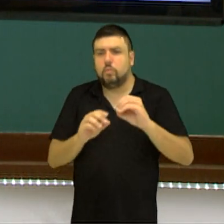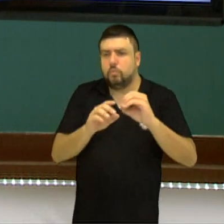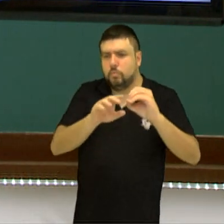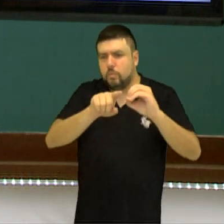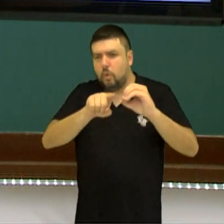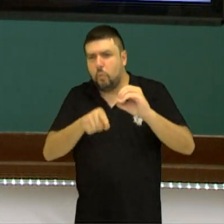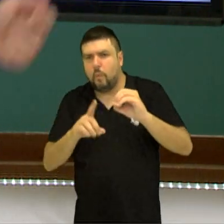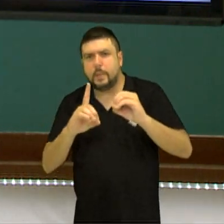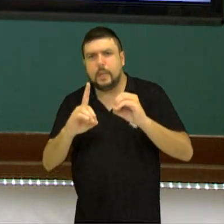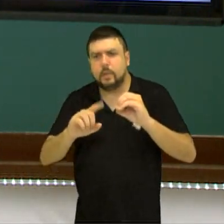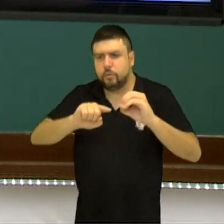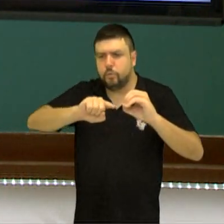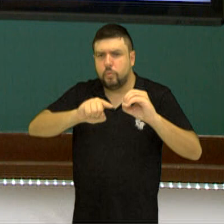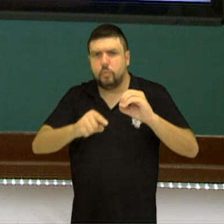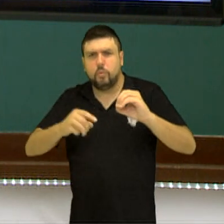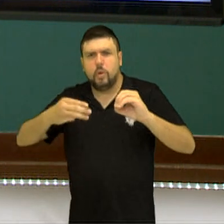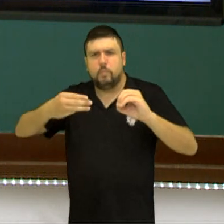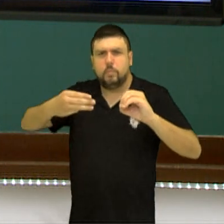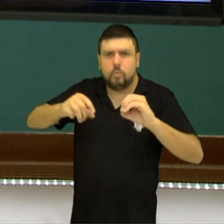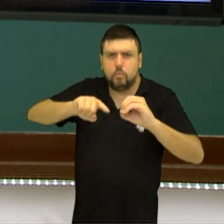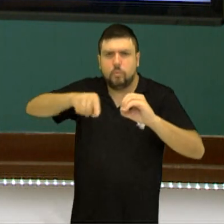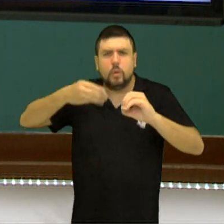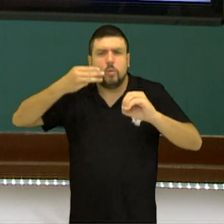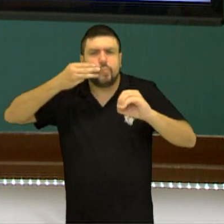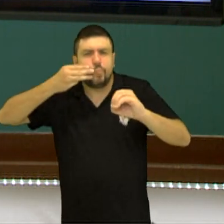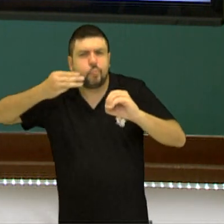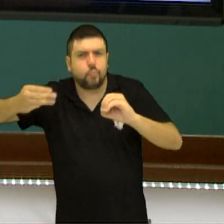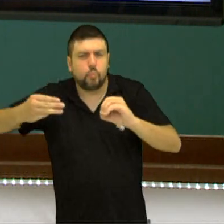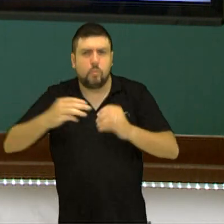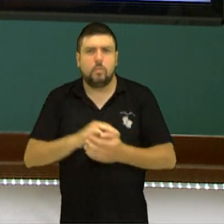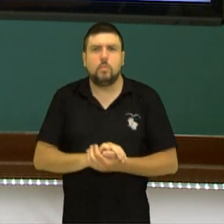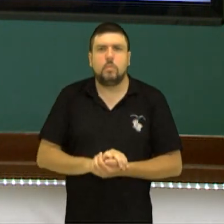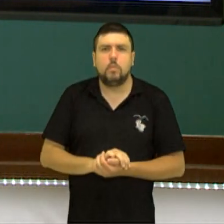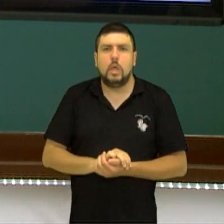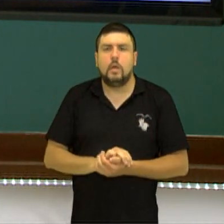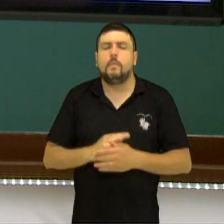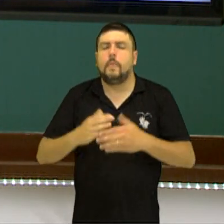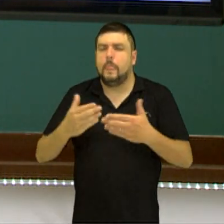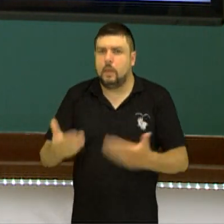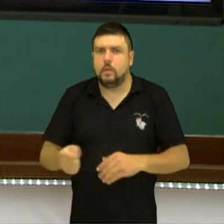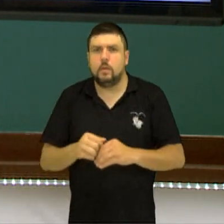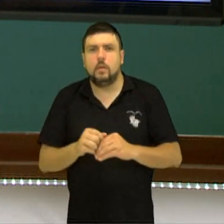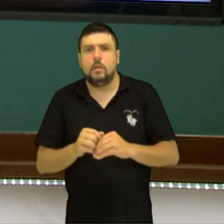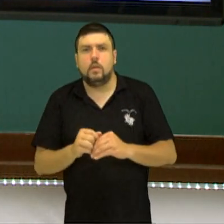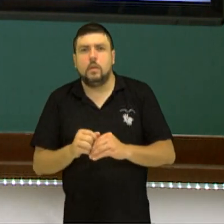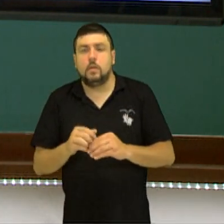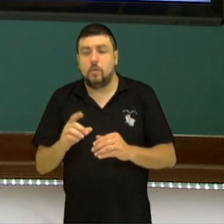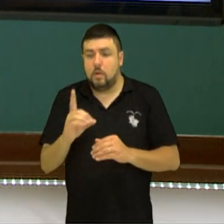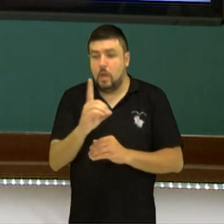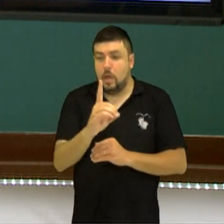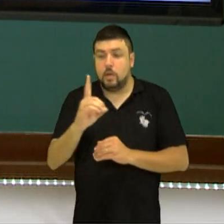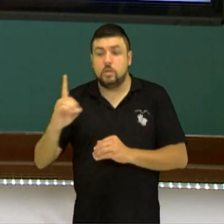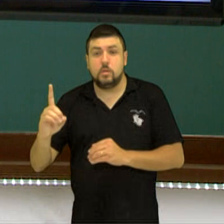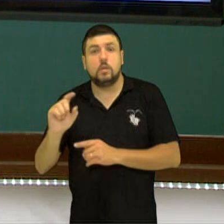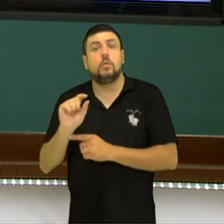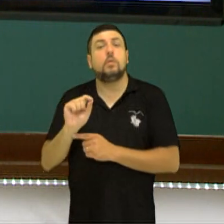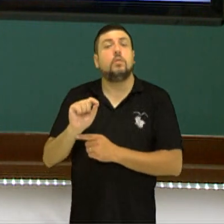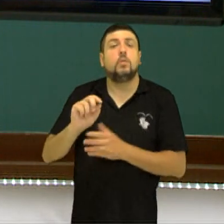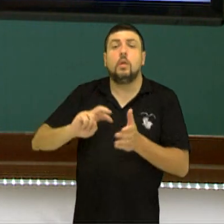estão à direita. Então quanto mais à direita um algarismo, menor, mais inferior a sua classe, menor ordem de